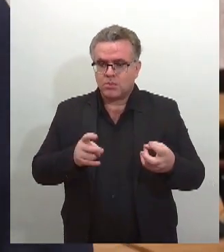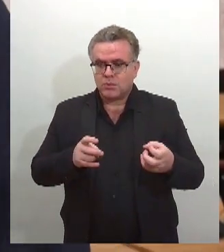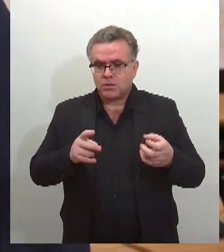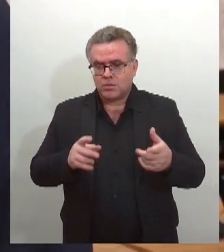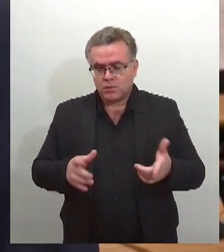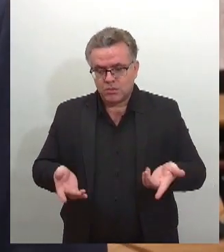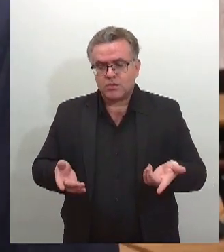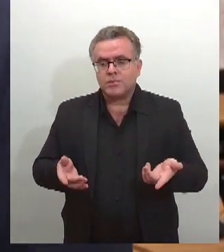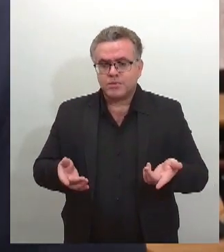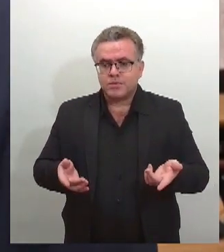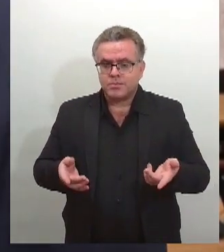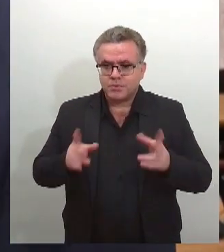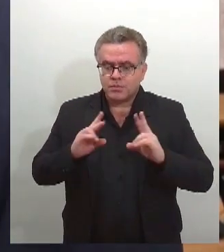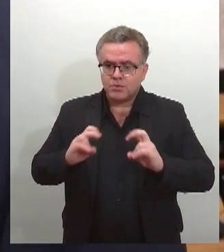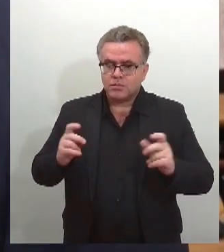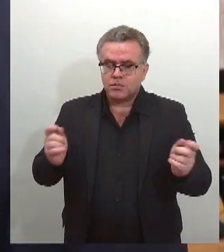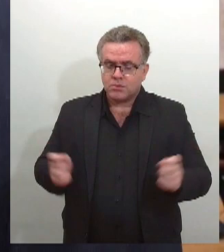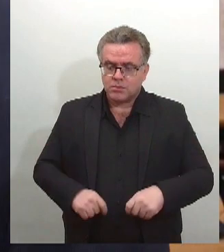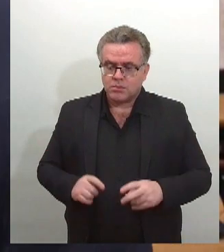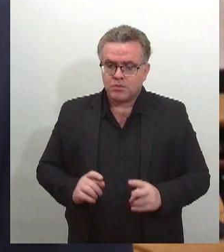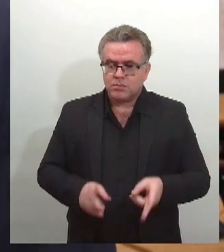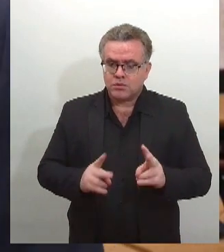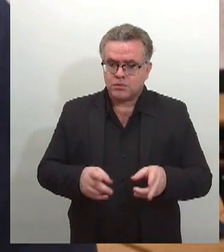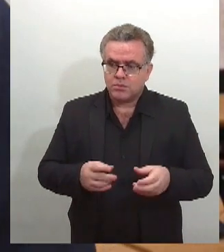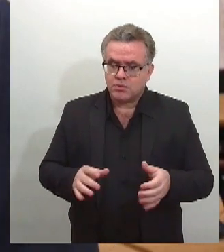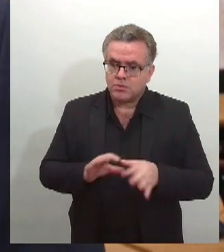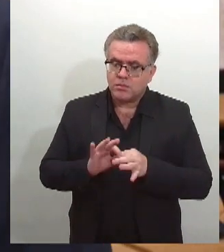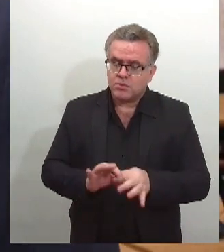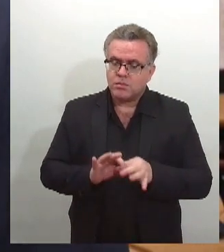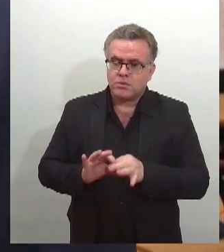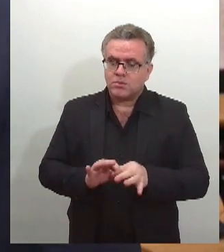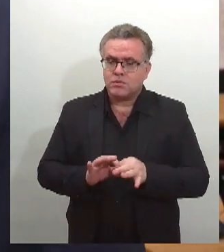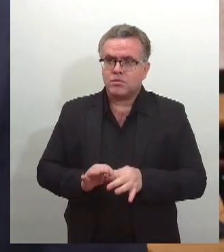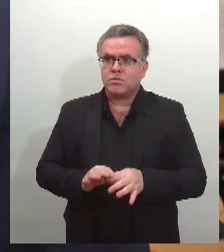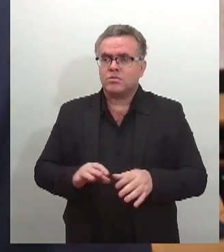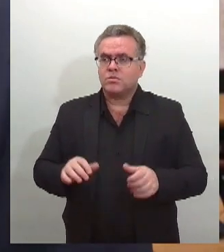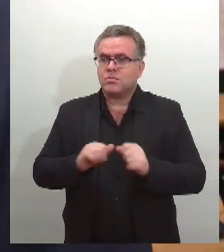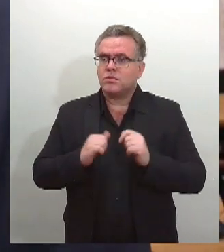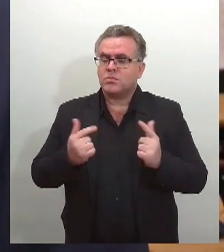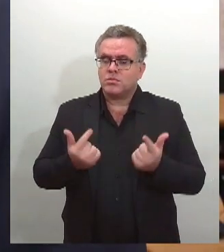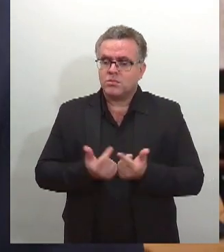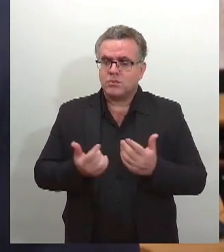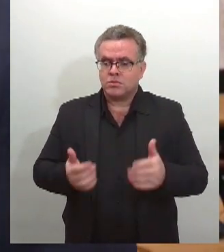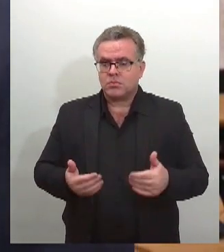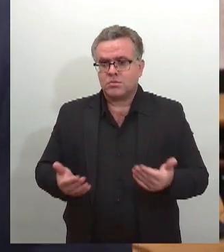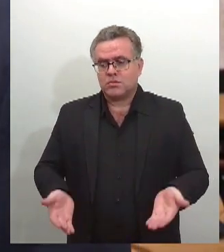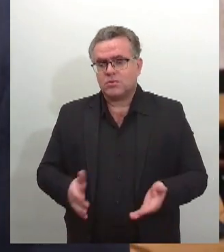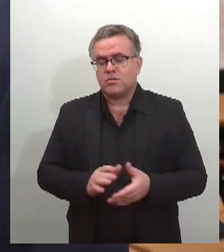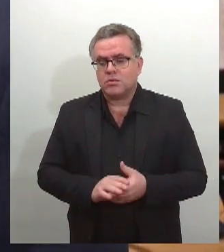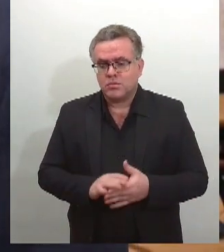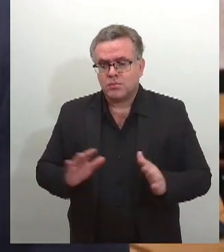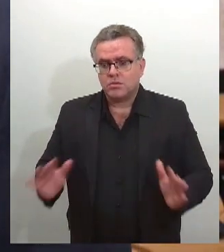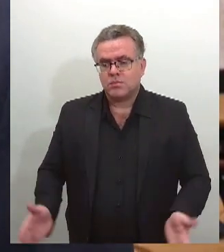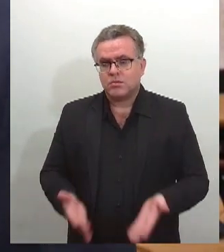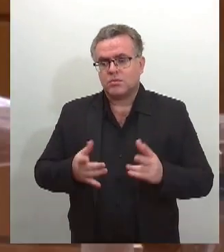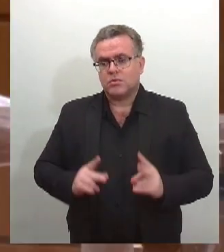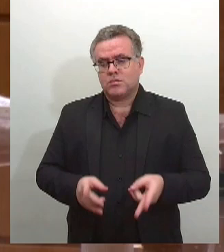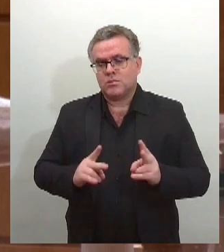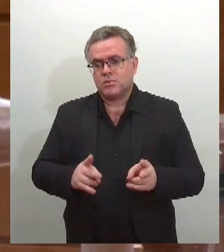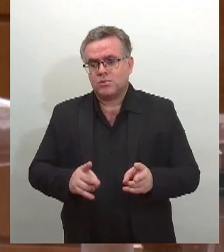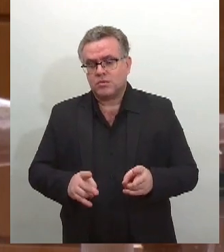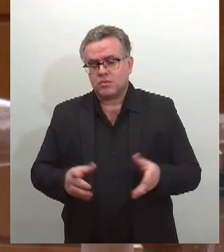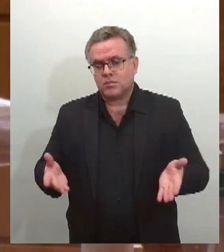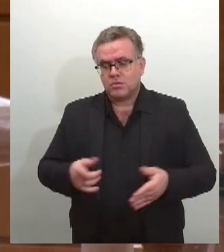que possamos, né, junto ao estado e à Assembleia Legislativa, trazer incentivos para esses pequenos produtores.